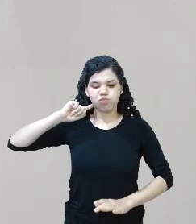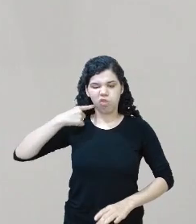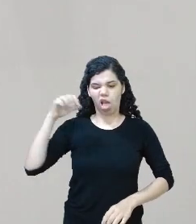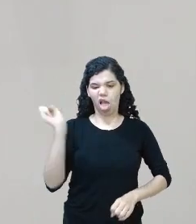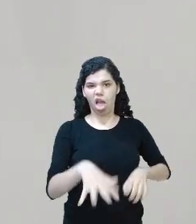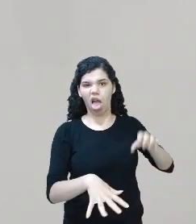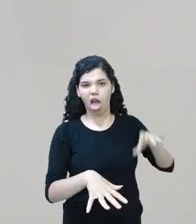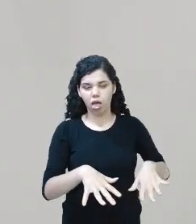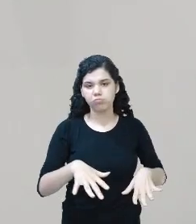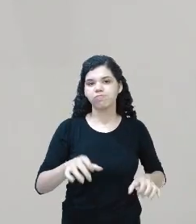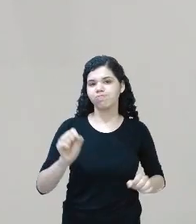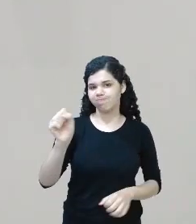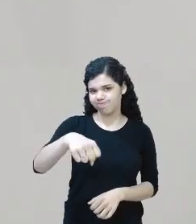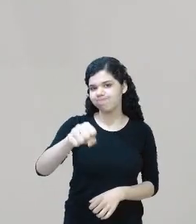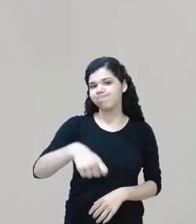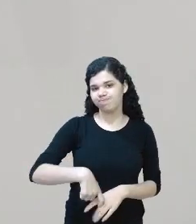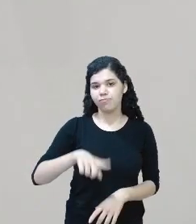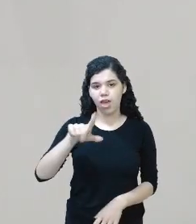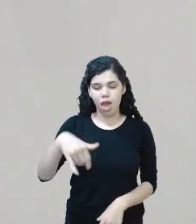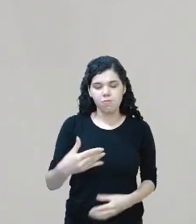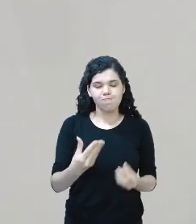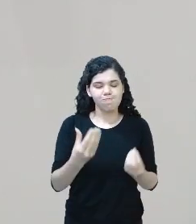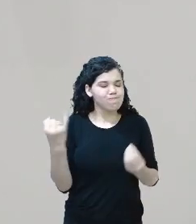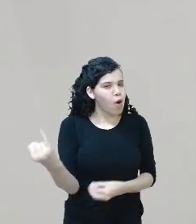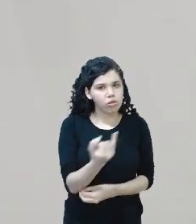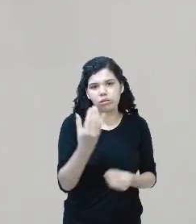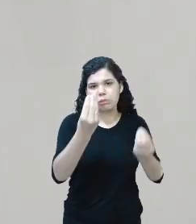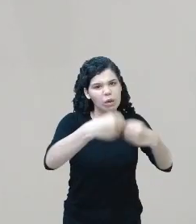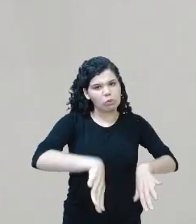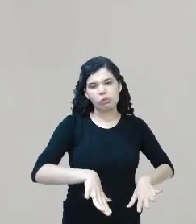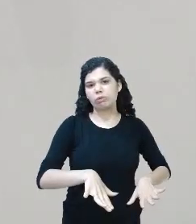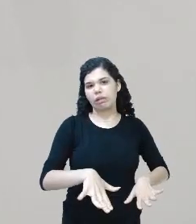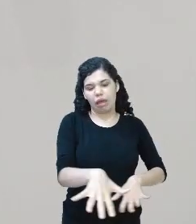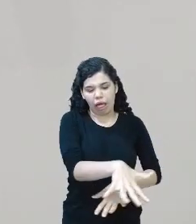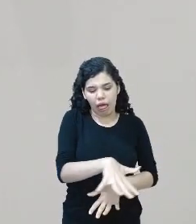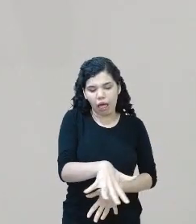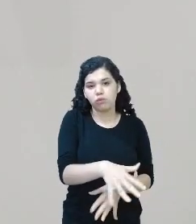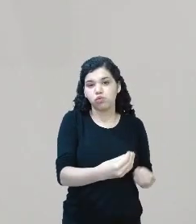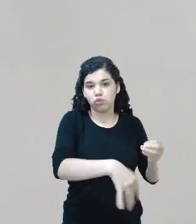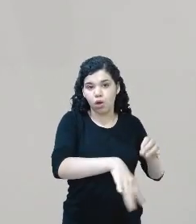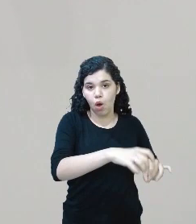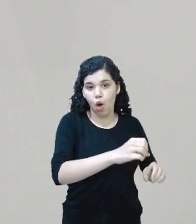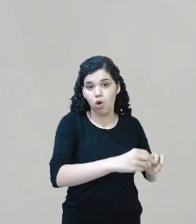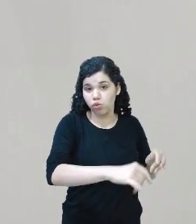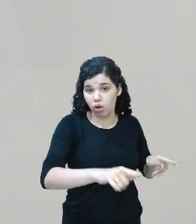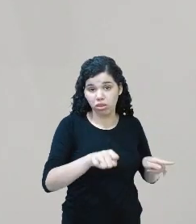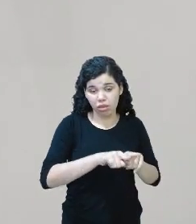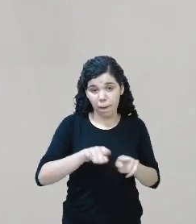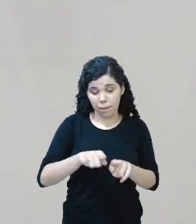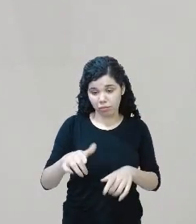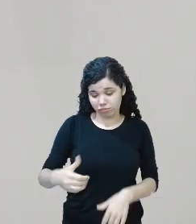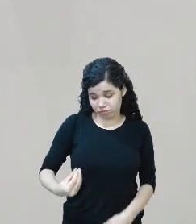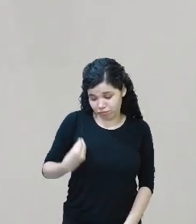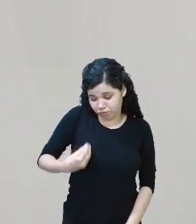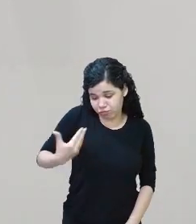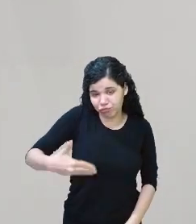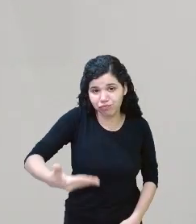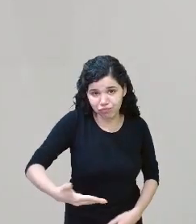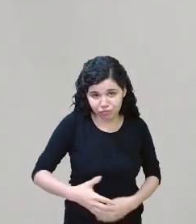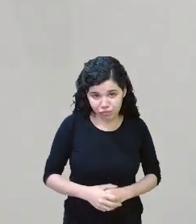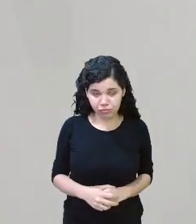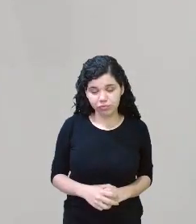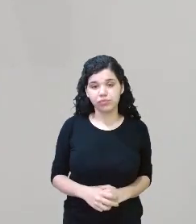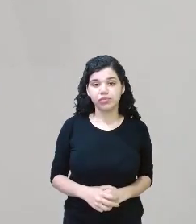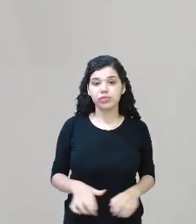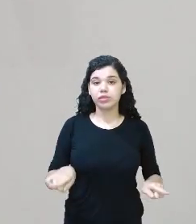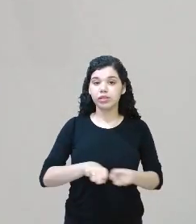poluição. Isso mesmo. Isso é algo que prejudica demais, não só o solo, mas prejudica a nossa vida também, tá?